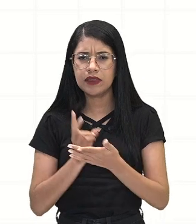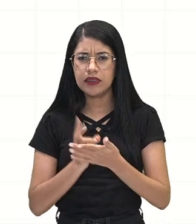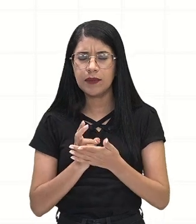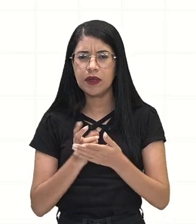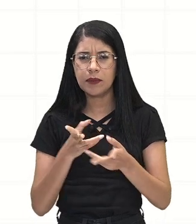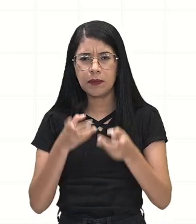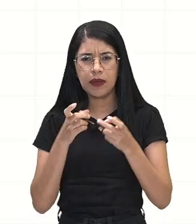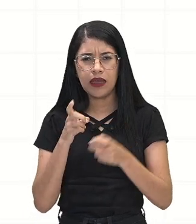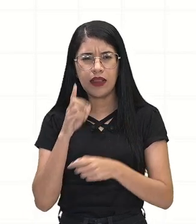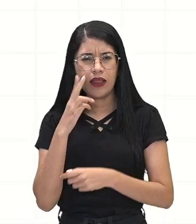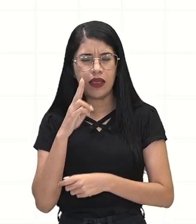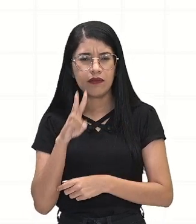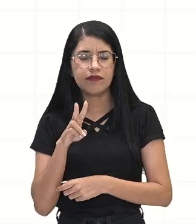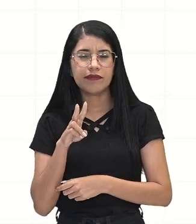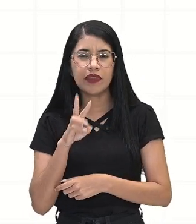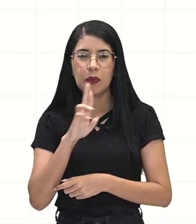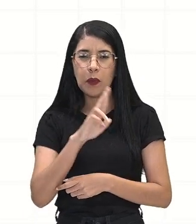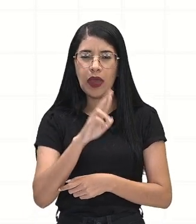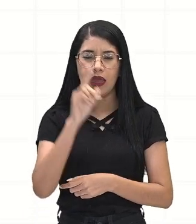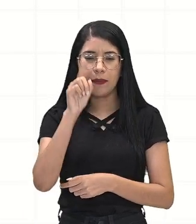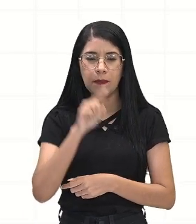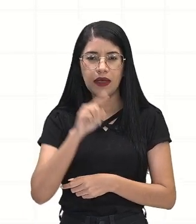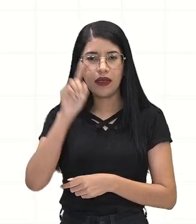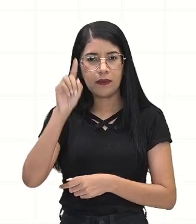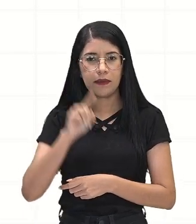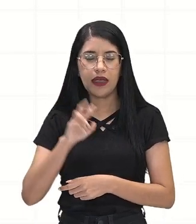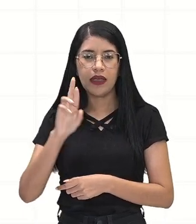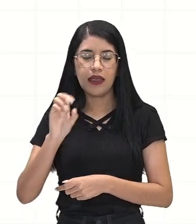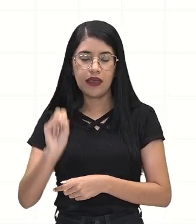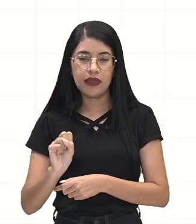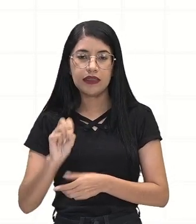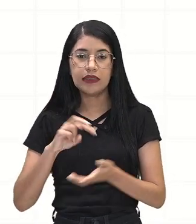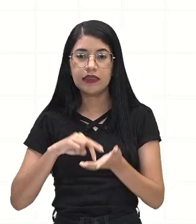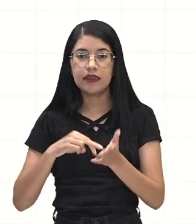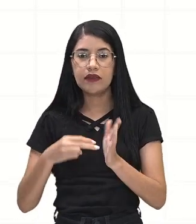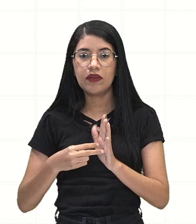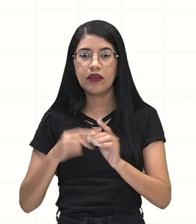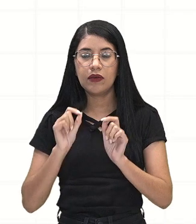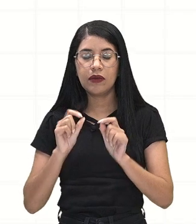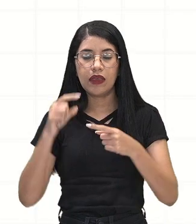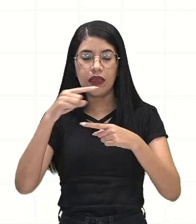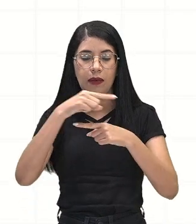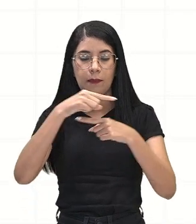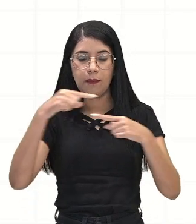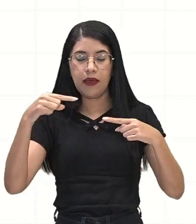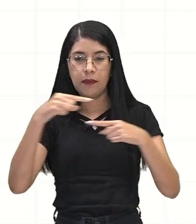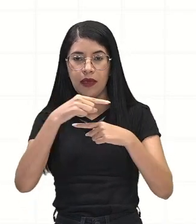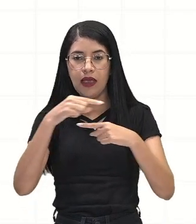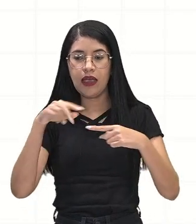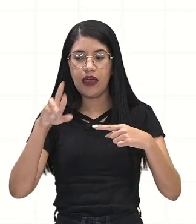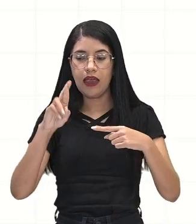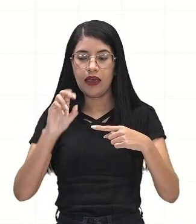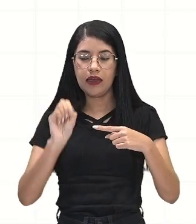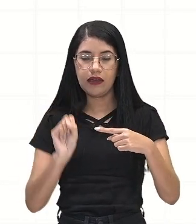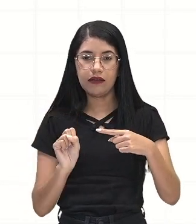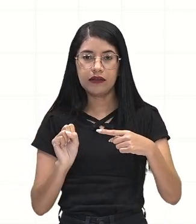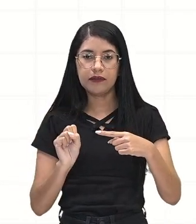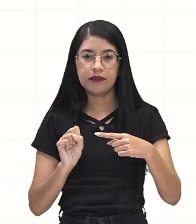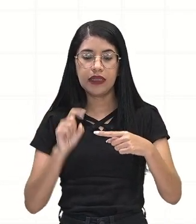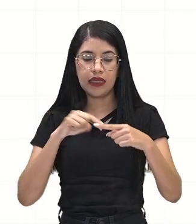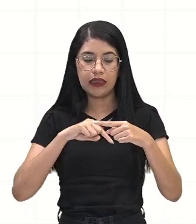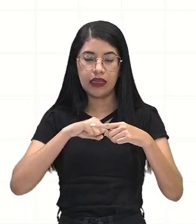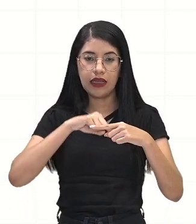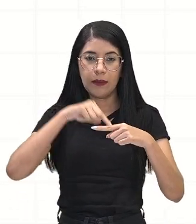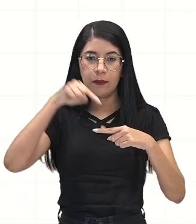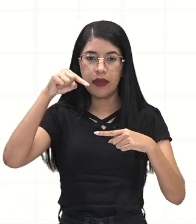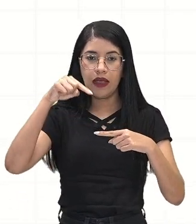vocês observarem esse símbolo com duas barras assim, significa que essas retas são paralelas. E temos a reta